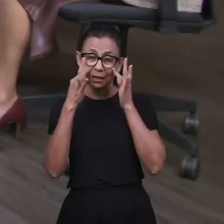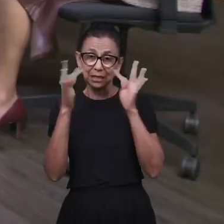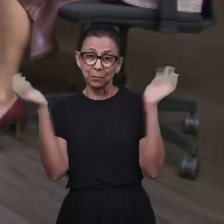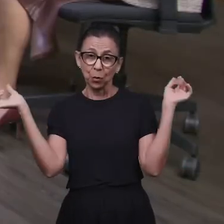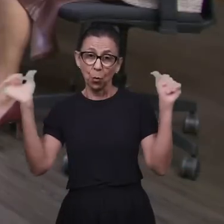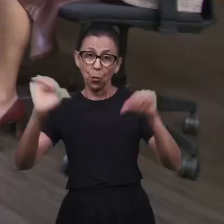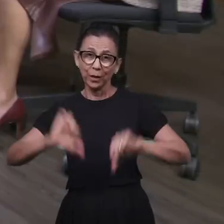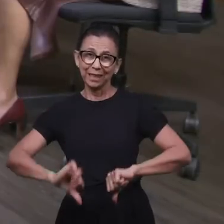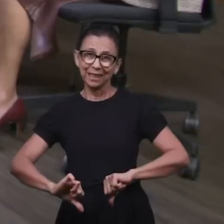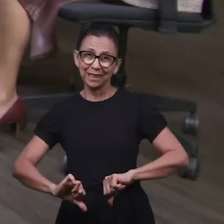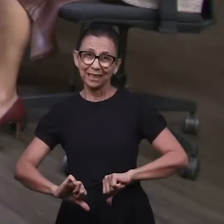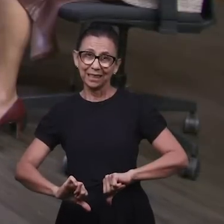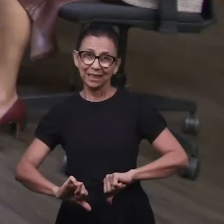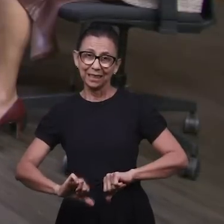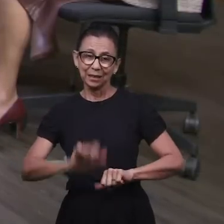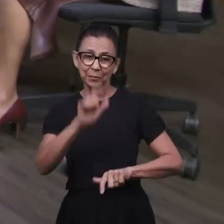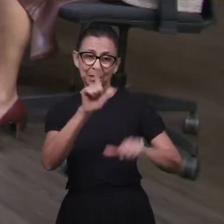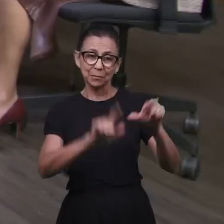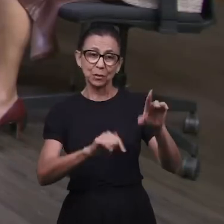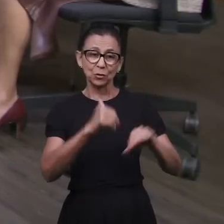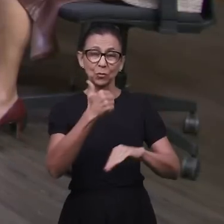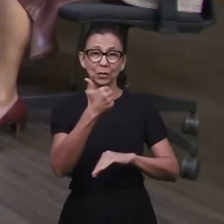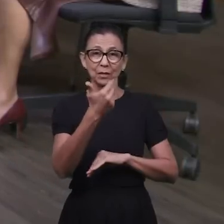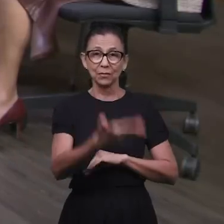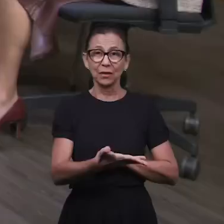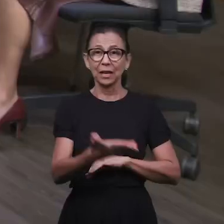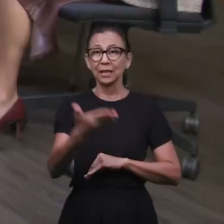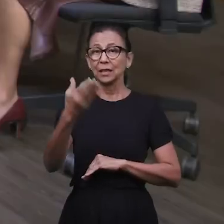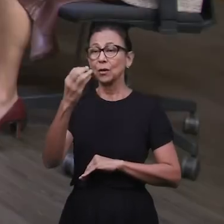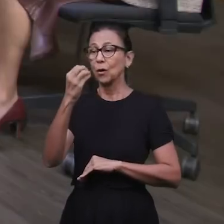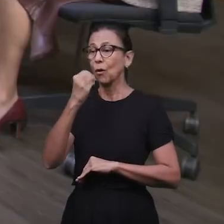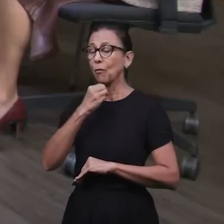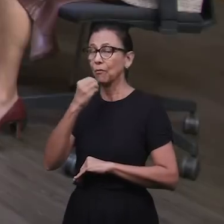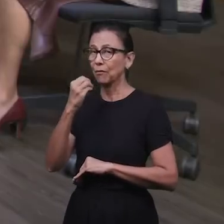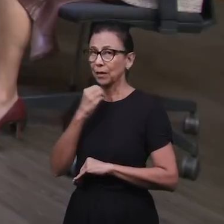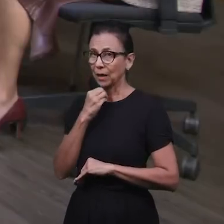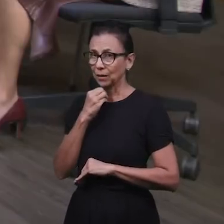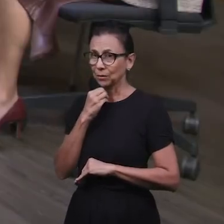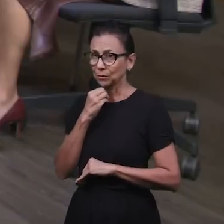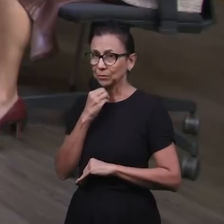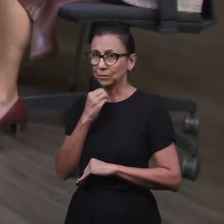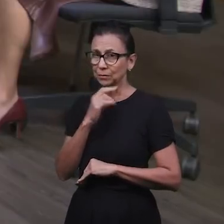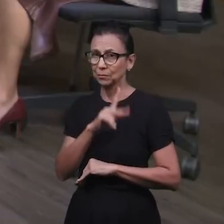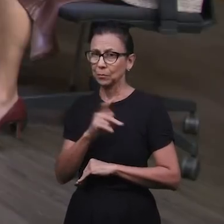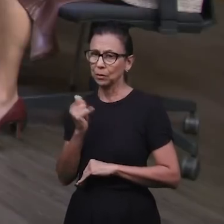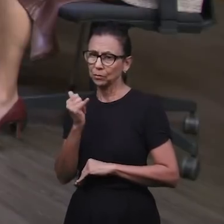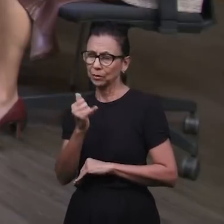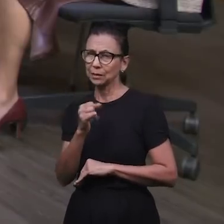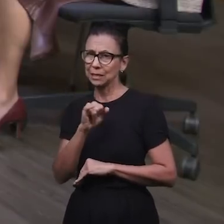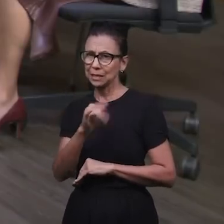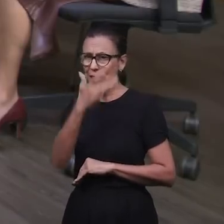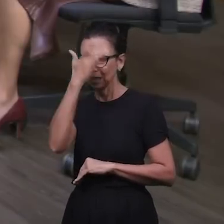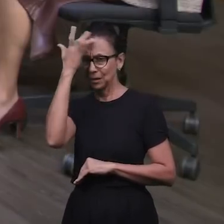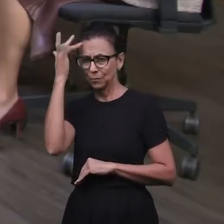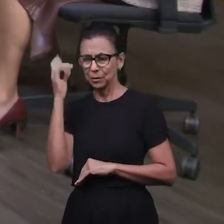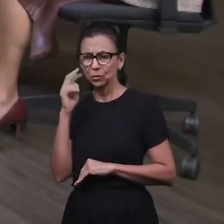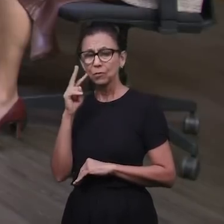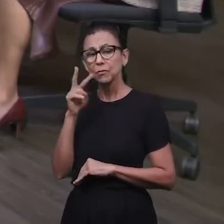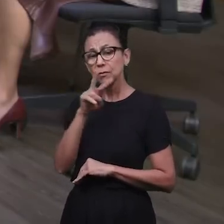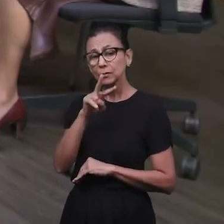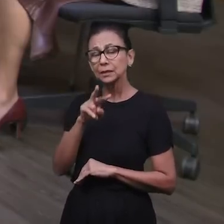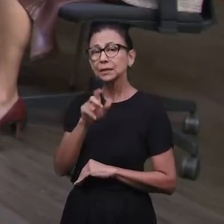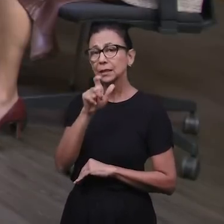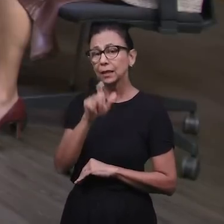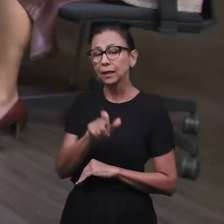Por quê? Se alguém te vir, Paulo está falando para você, né? Se alguém te ver a você, que